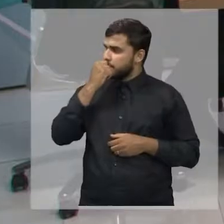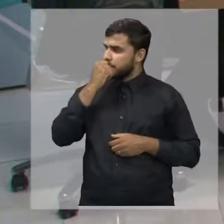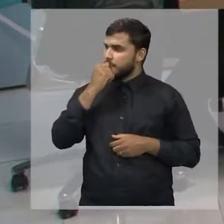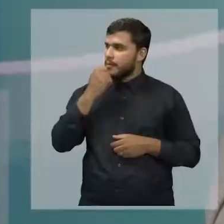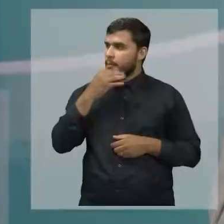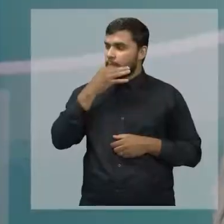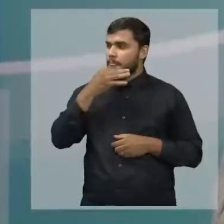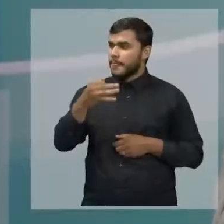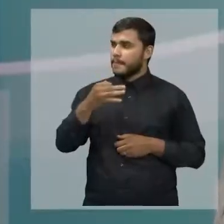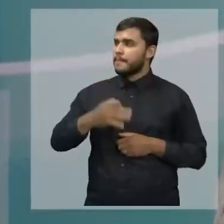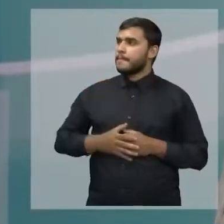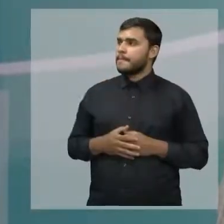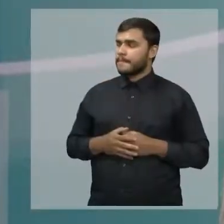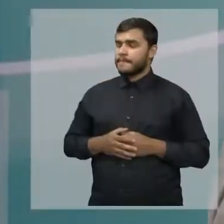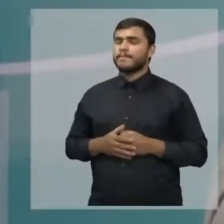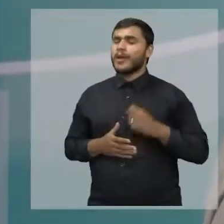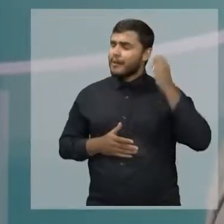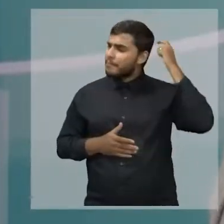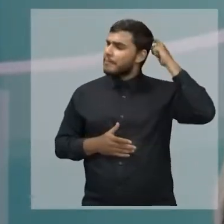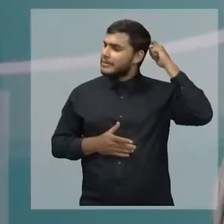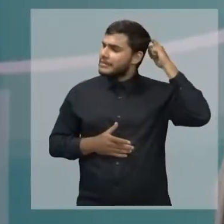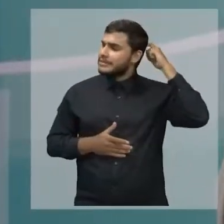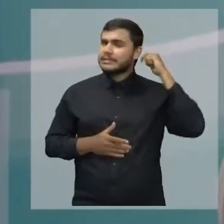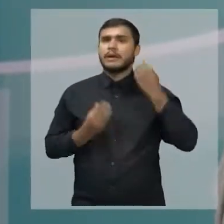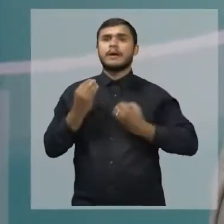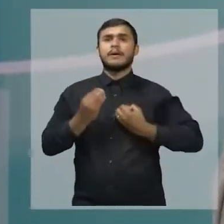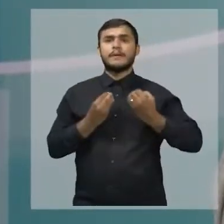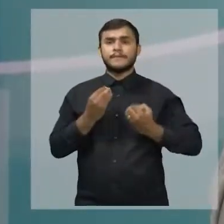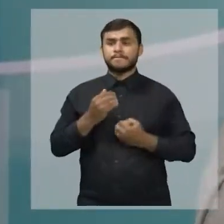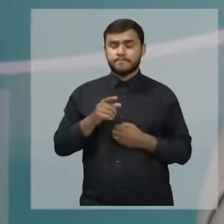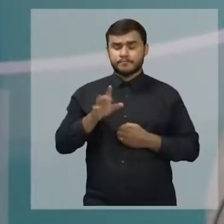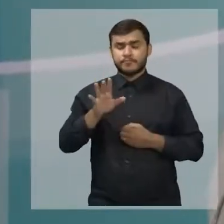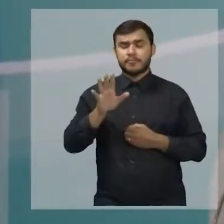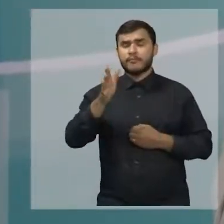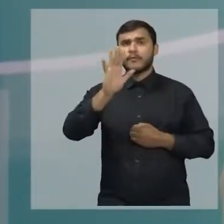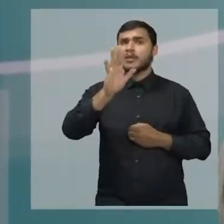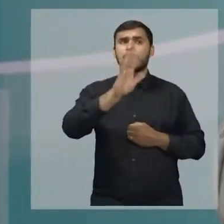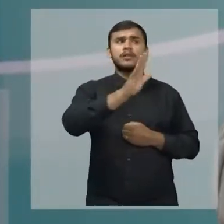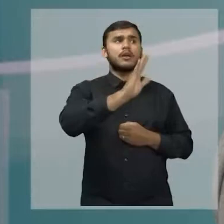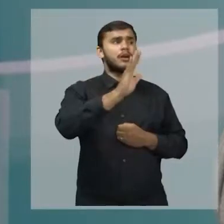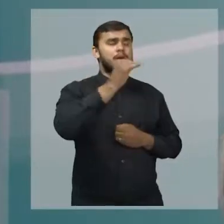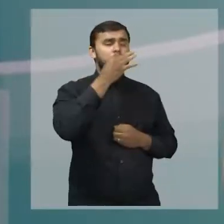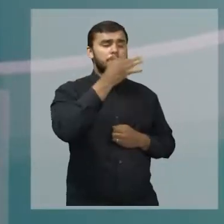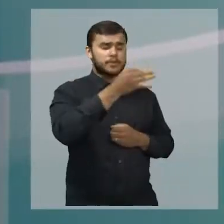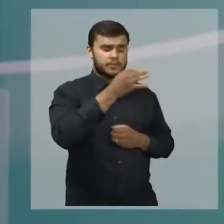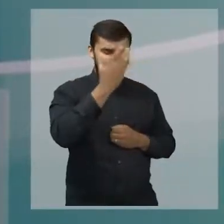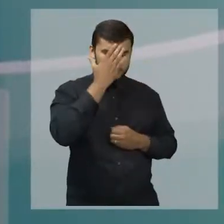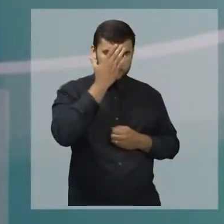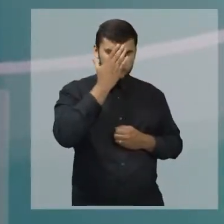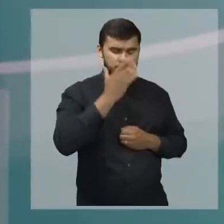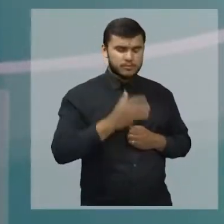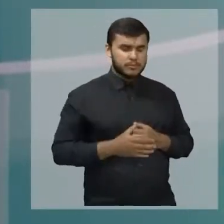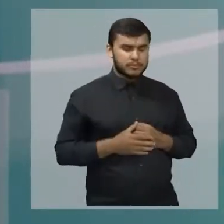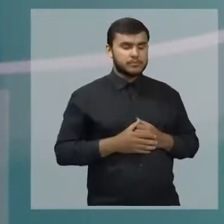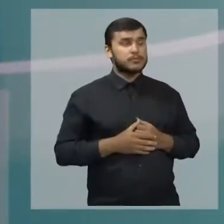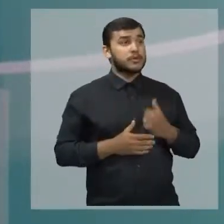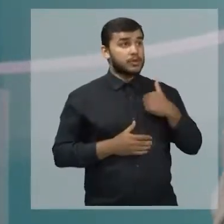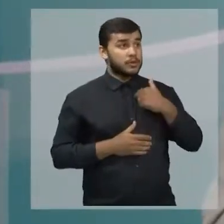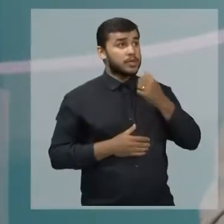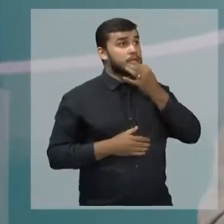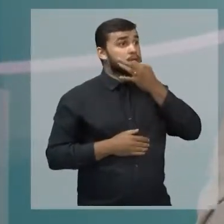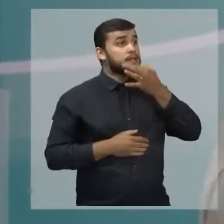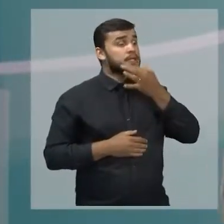não tô dizendo... Terá que ser... Mas aí, Arnaldo, você está dizendo o seguinte, eu acho que a gente está falando coisa diferente. O voto